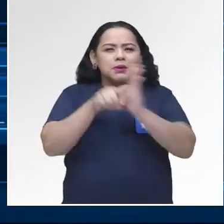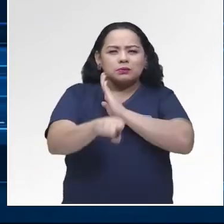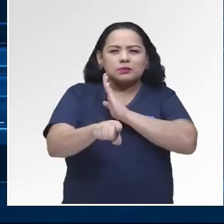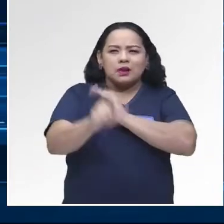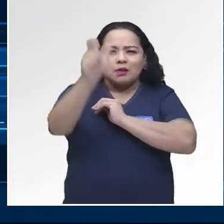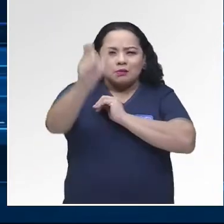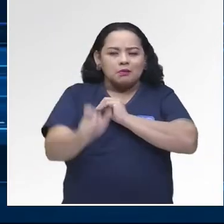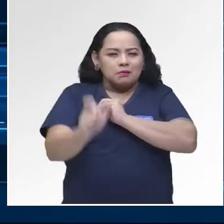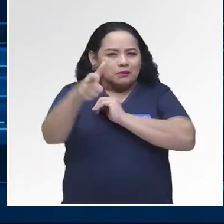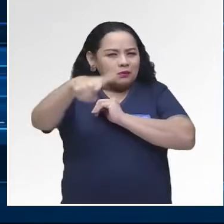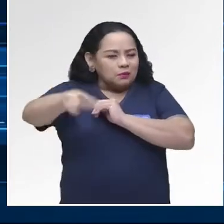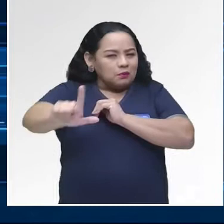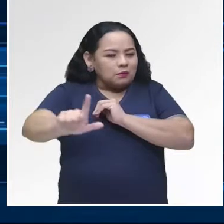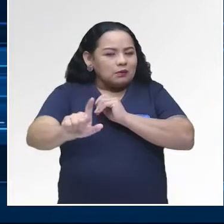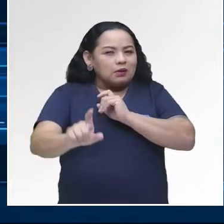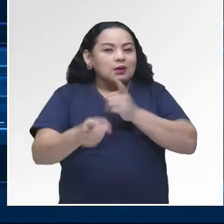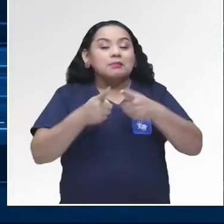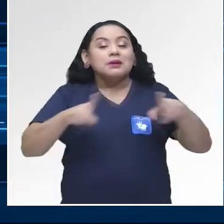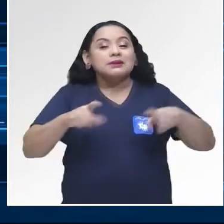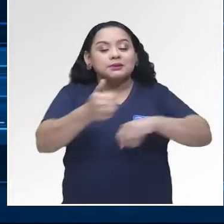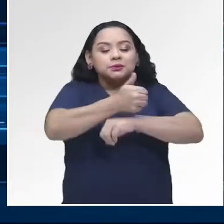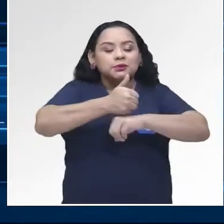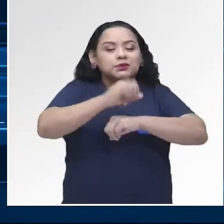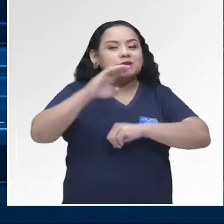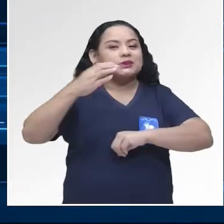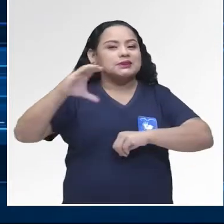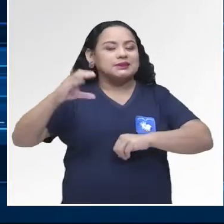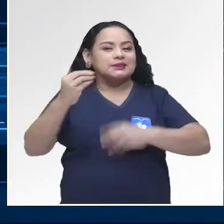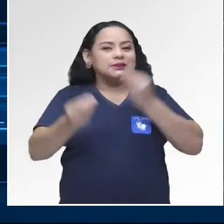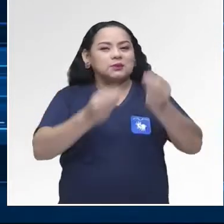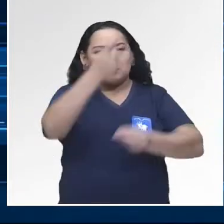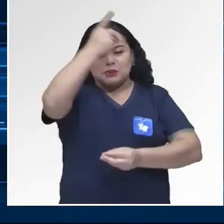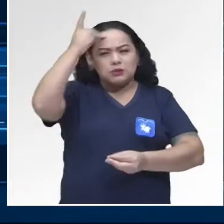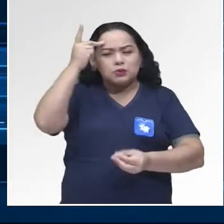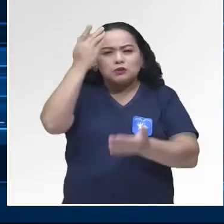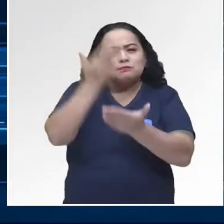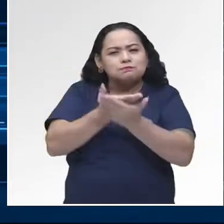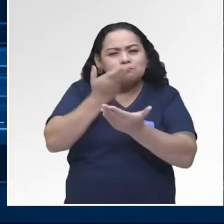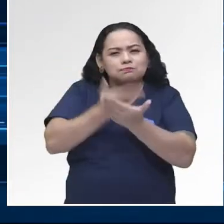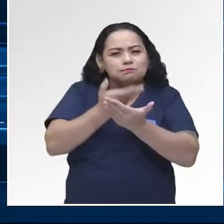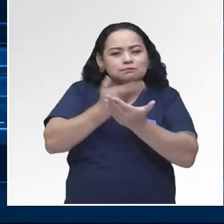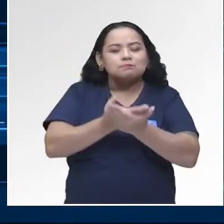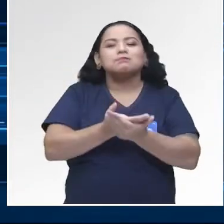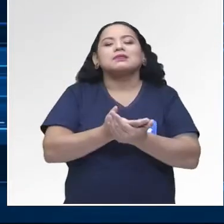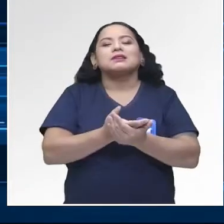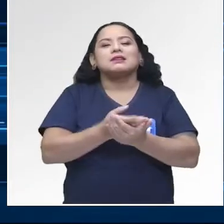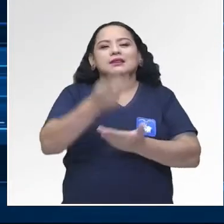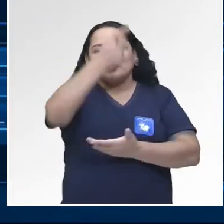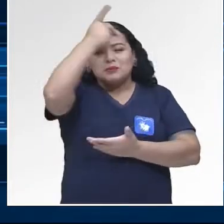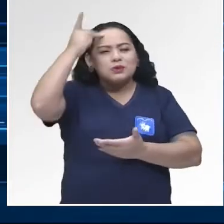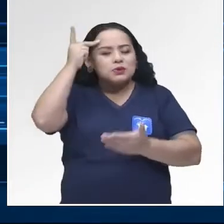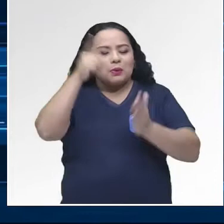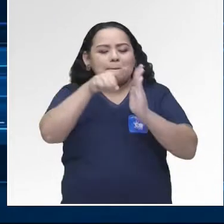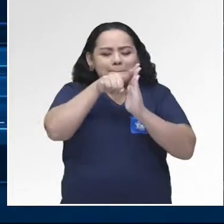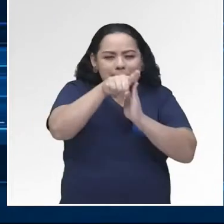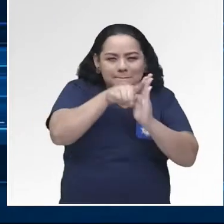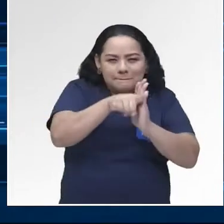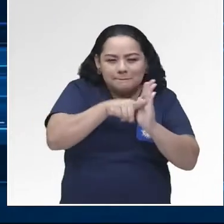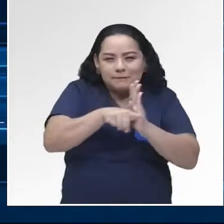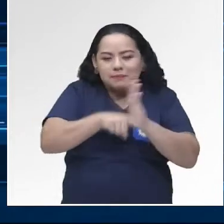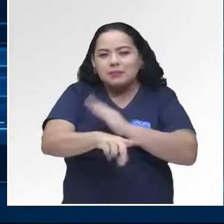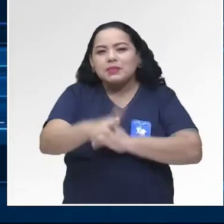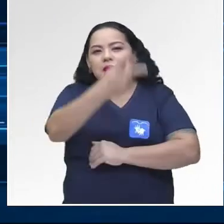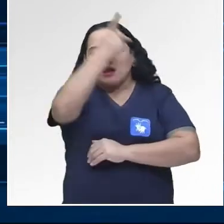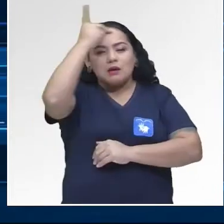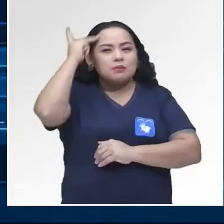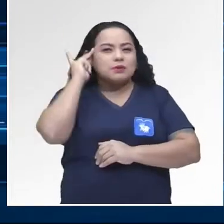alguém e vai dizer, olha, o cientista é aquela pessoa que estuda, né? é aquela pessoa que pesquisa, é aquela